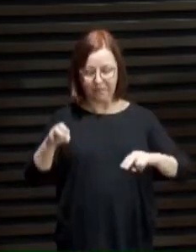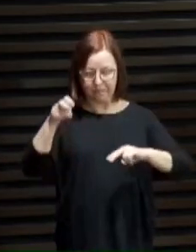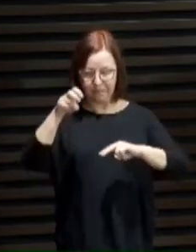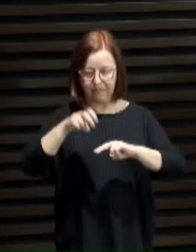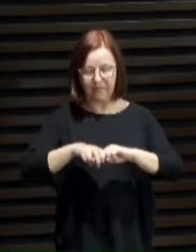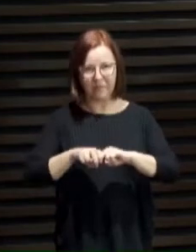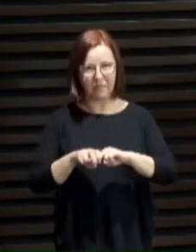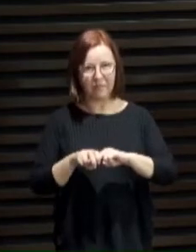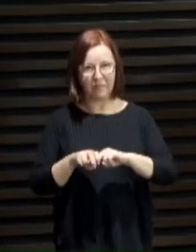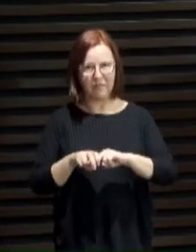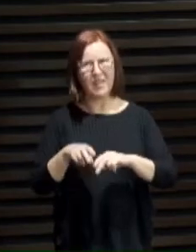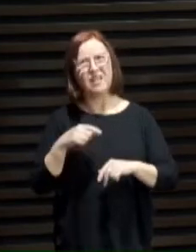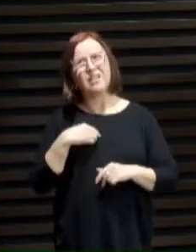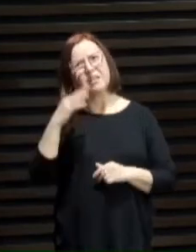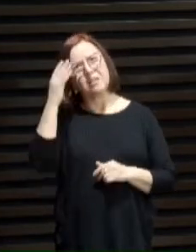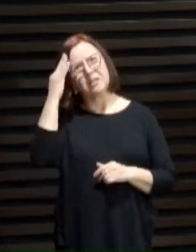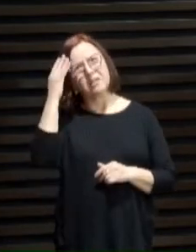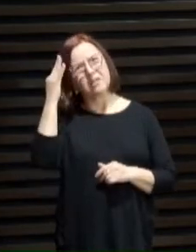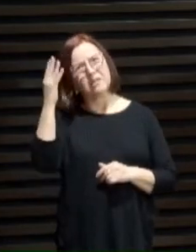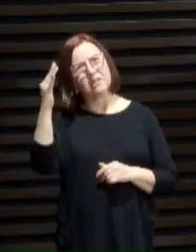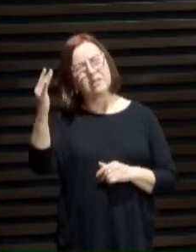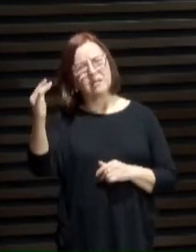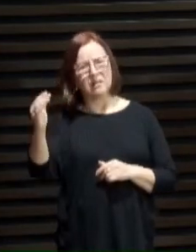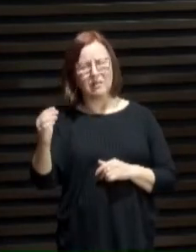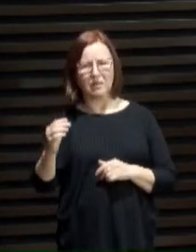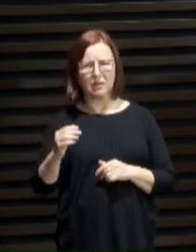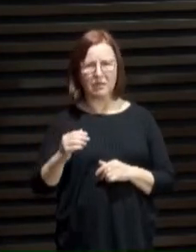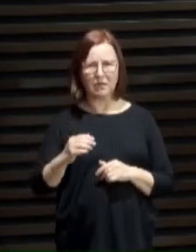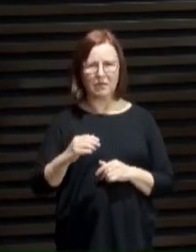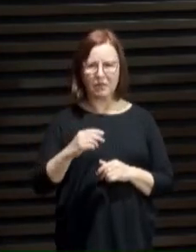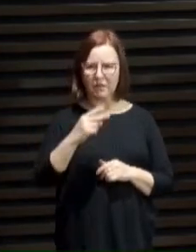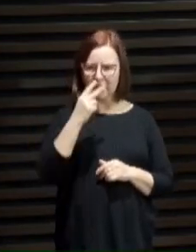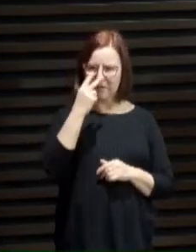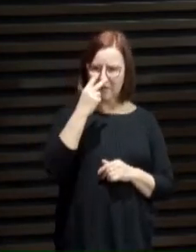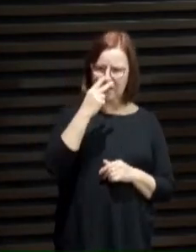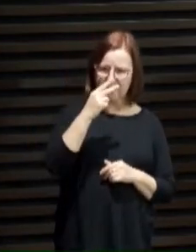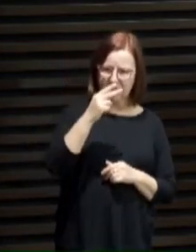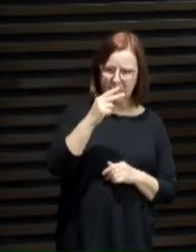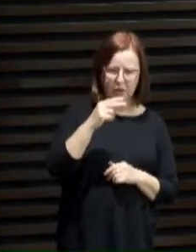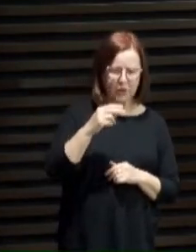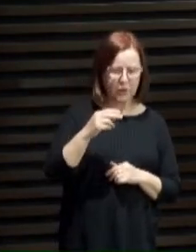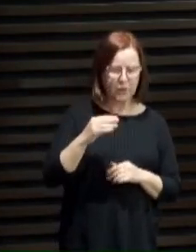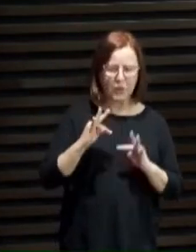Eu fico imaginando ele olhando todo mundo com os pés sujos, inclusive ele.